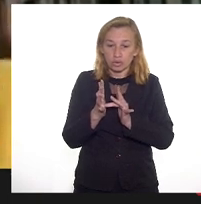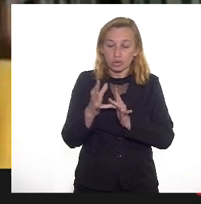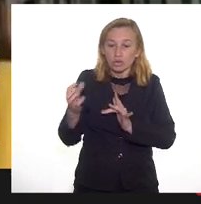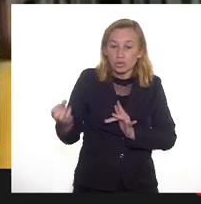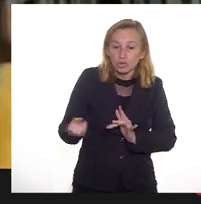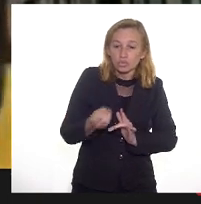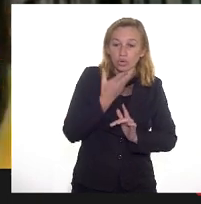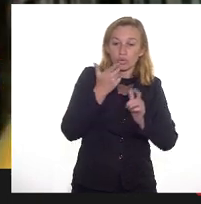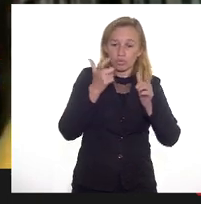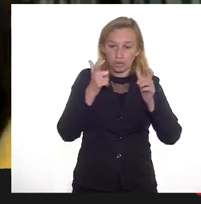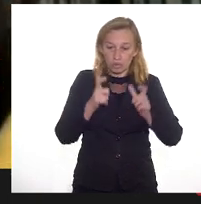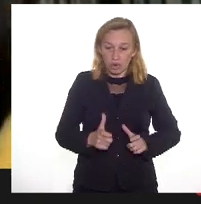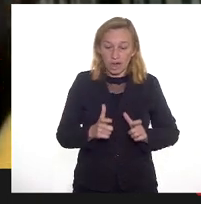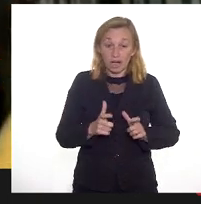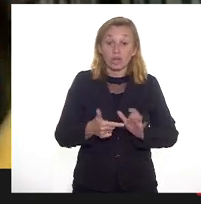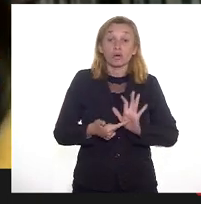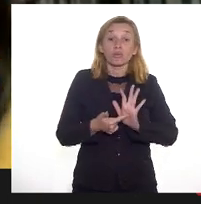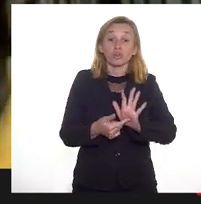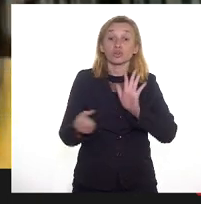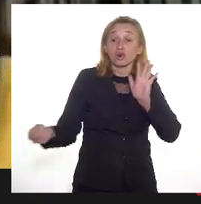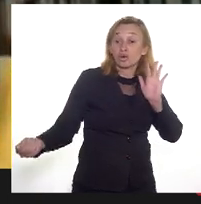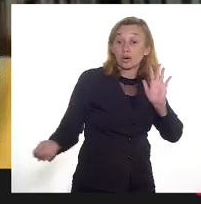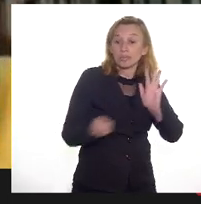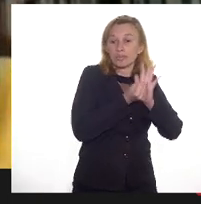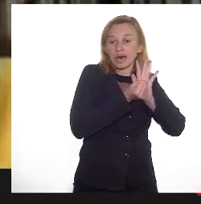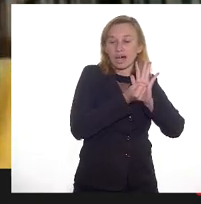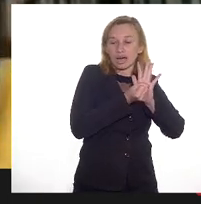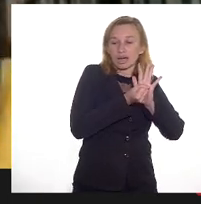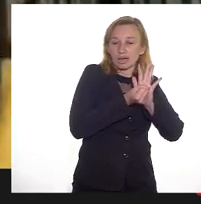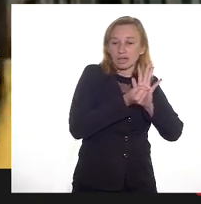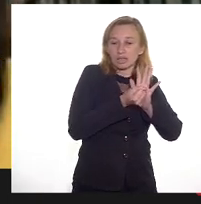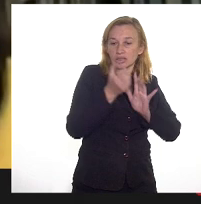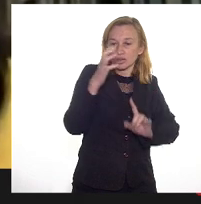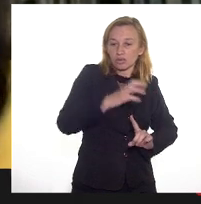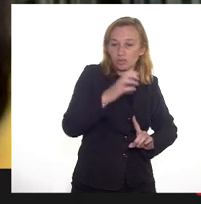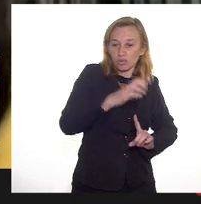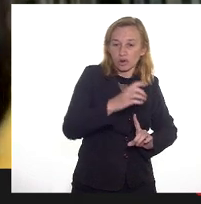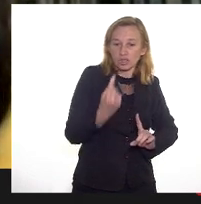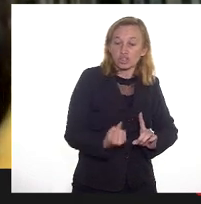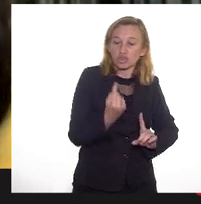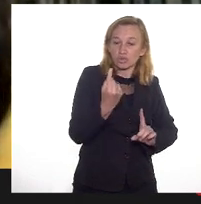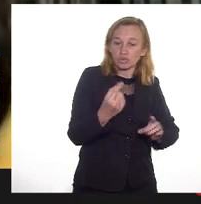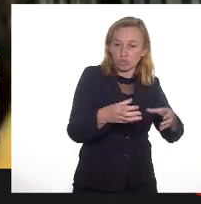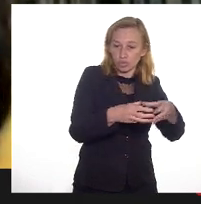um domínio territorial, no caso de uma facção, né,